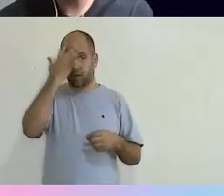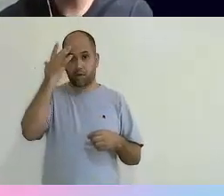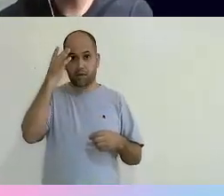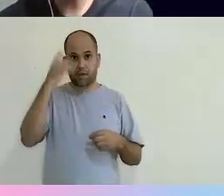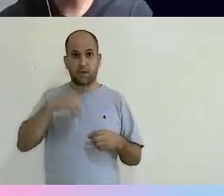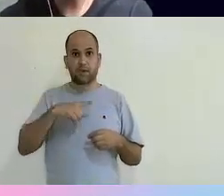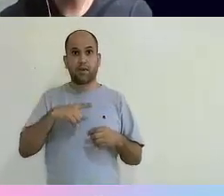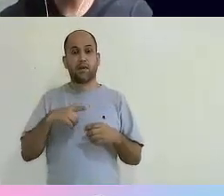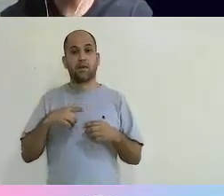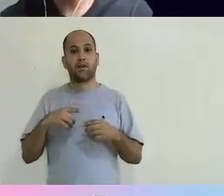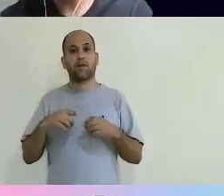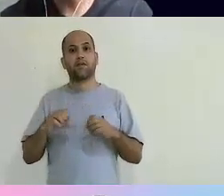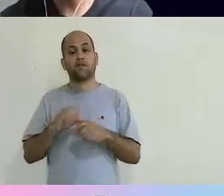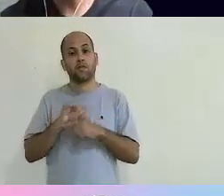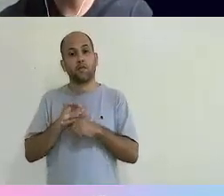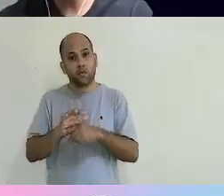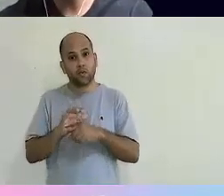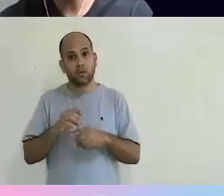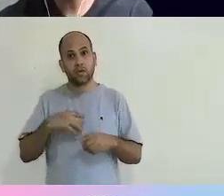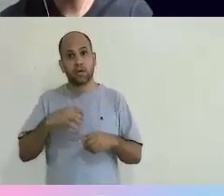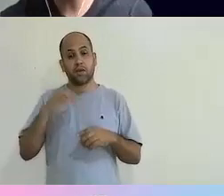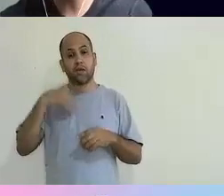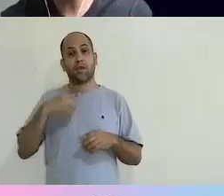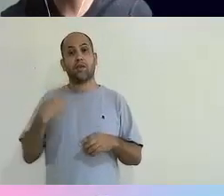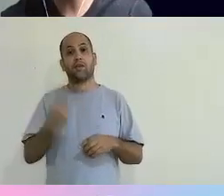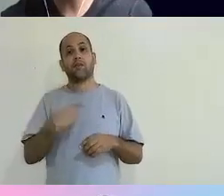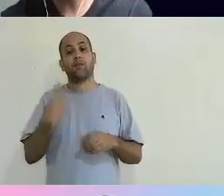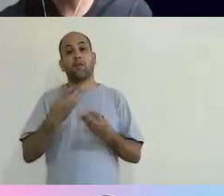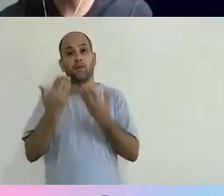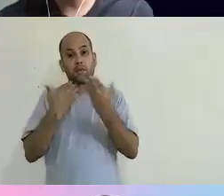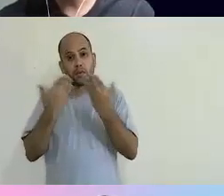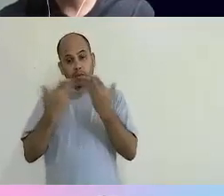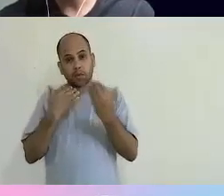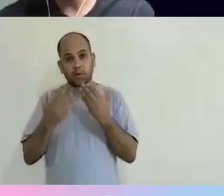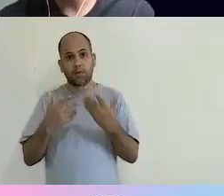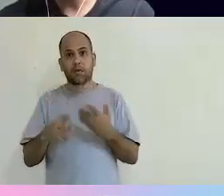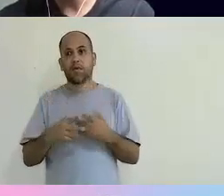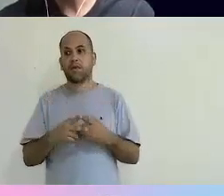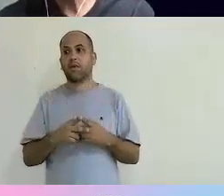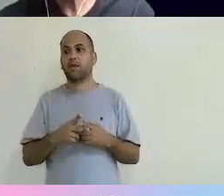forçou muito a isso, né? Então, acho que a gente ainda tinha, como você comentou, a resistência, né?